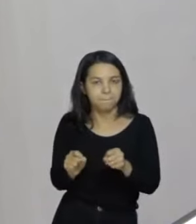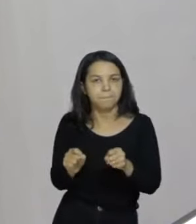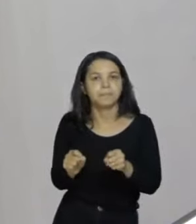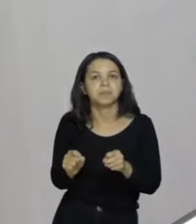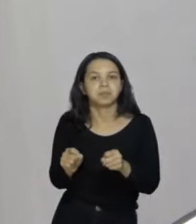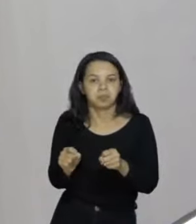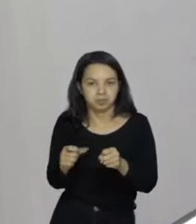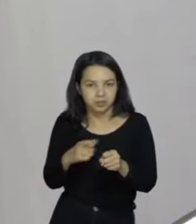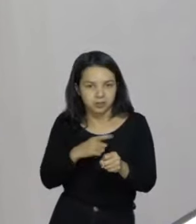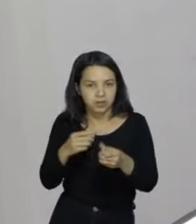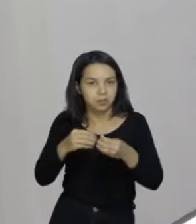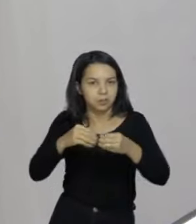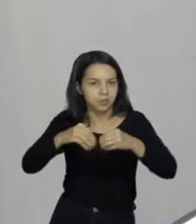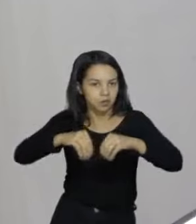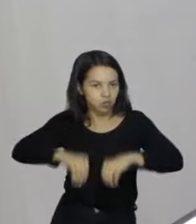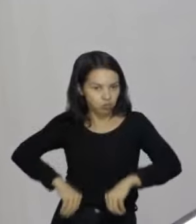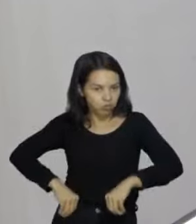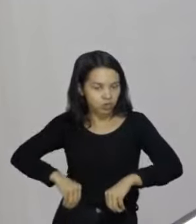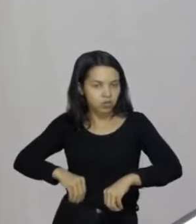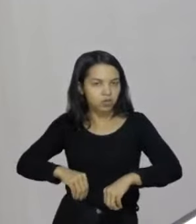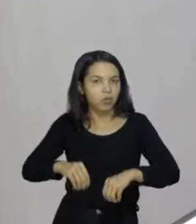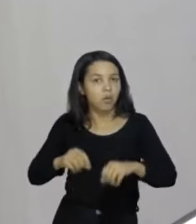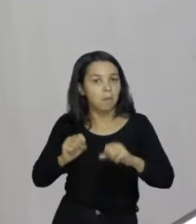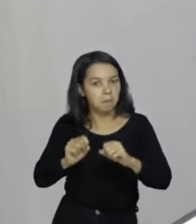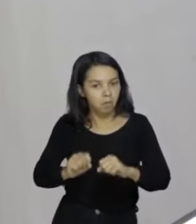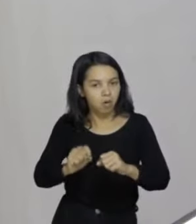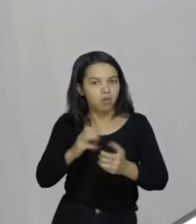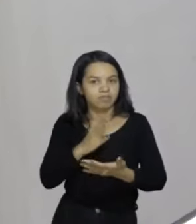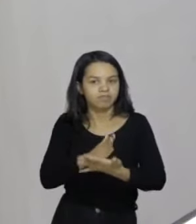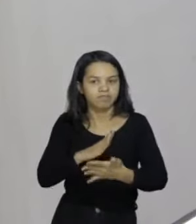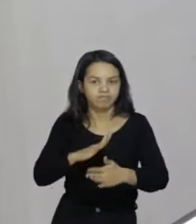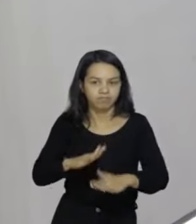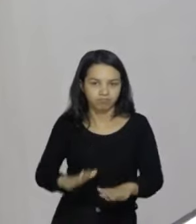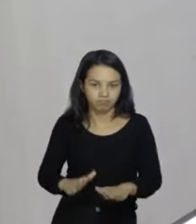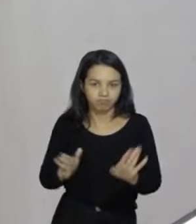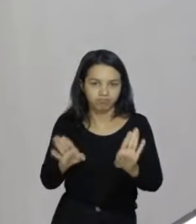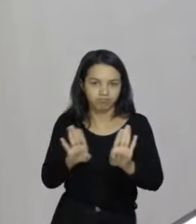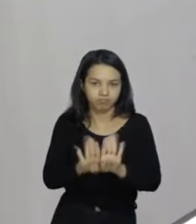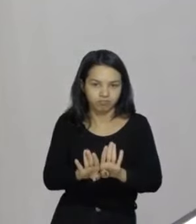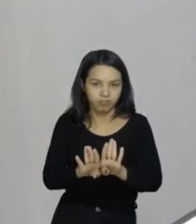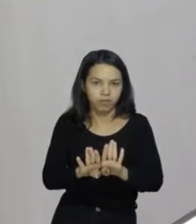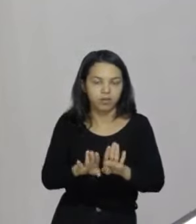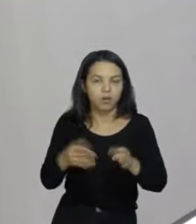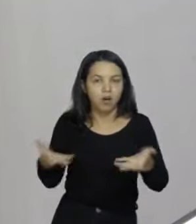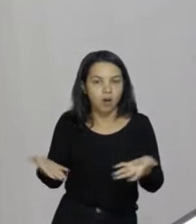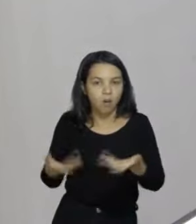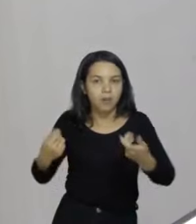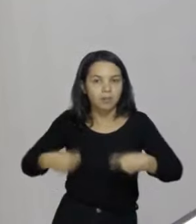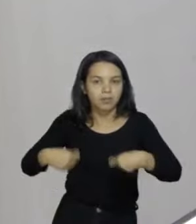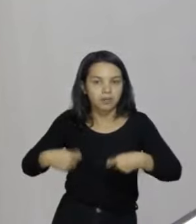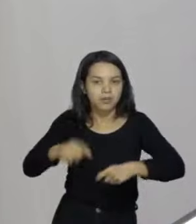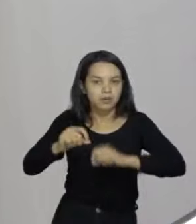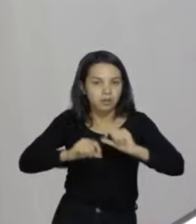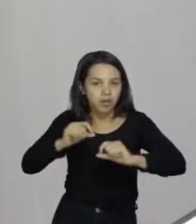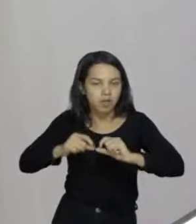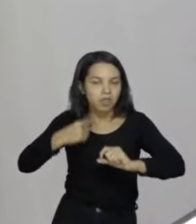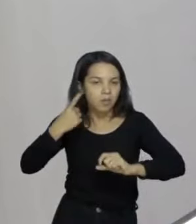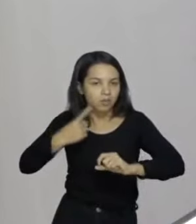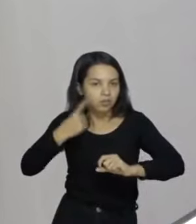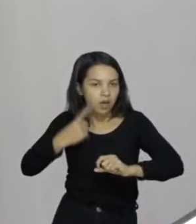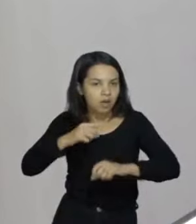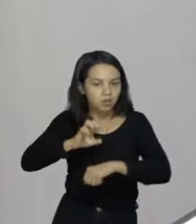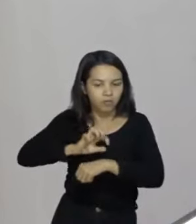a um prejuízo ou talvez até a falência então é preciso nesse momento nossos deputados federais nosso